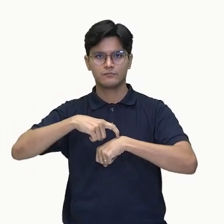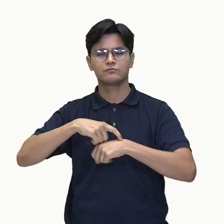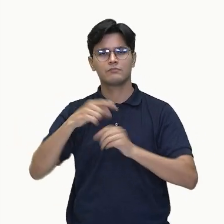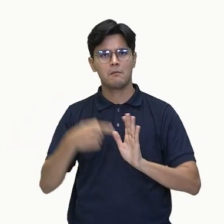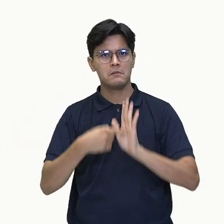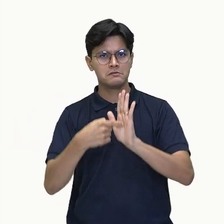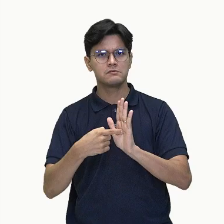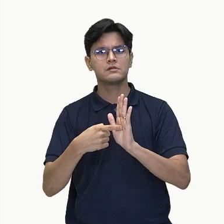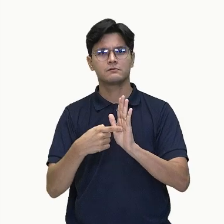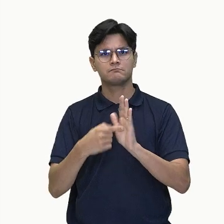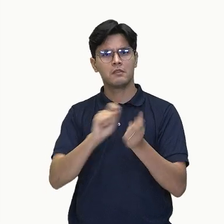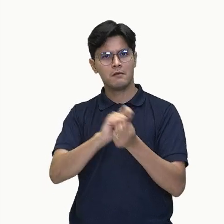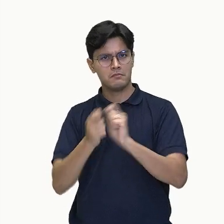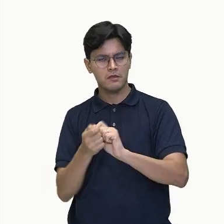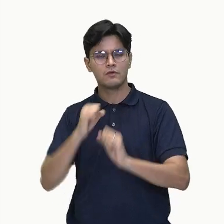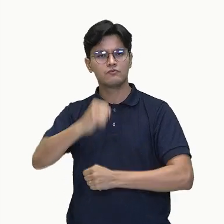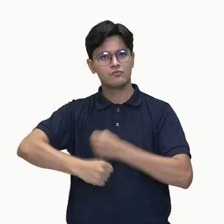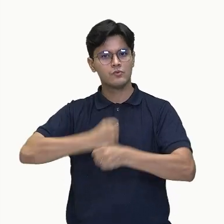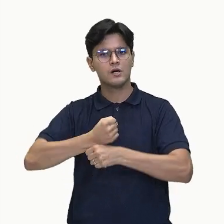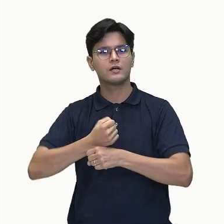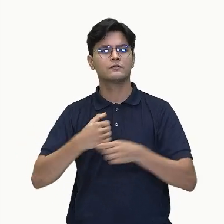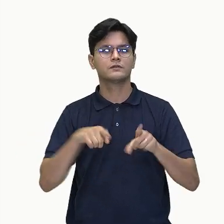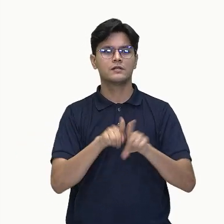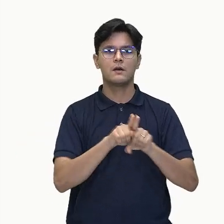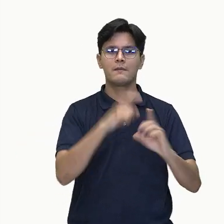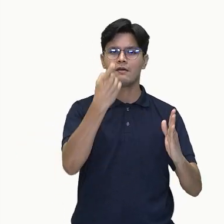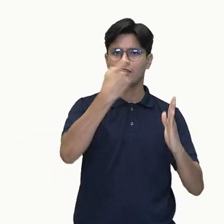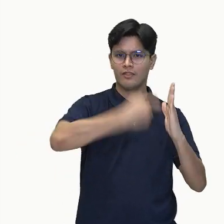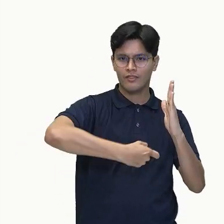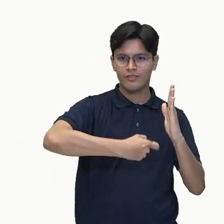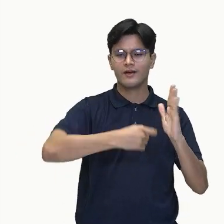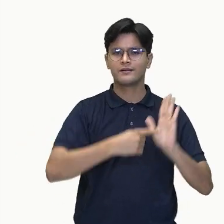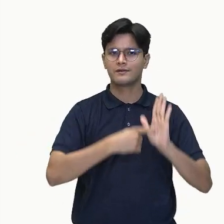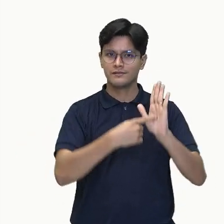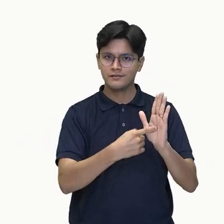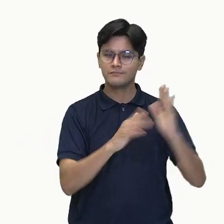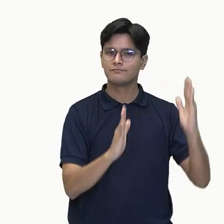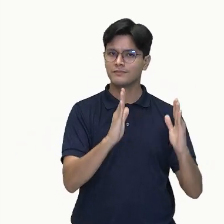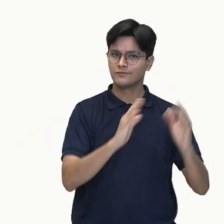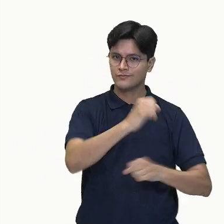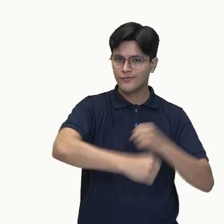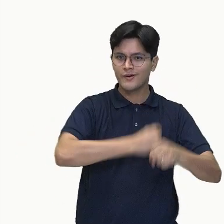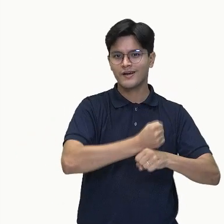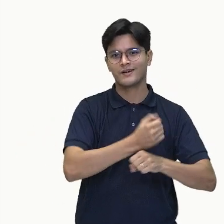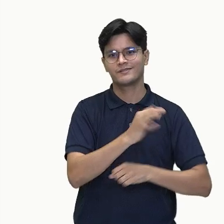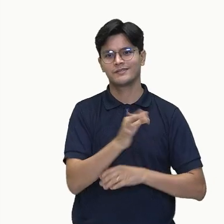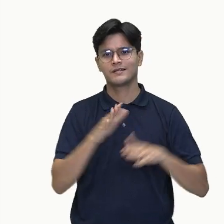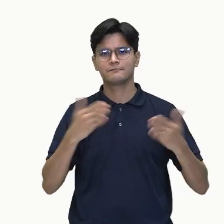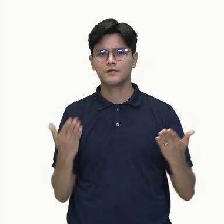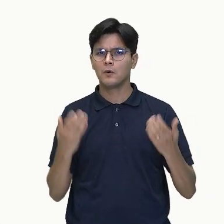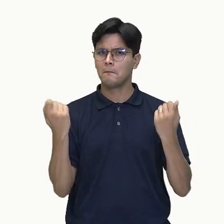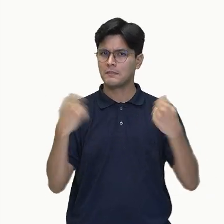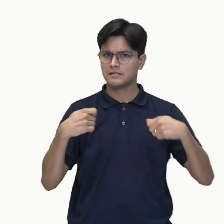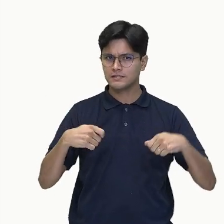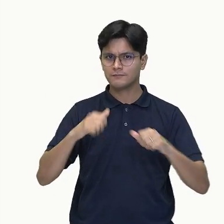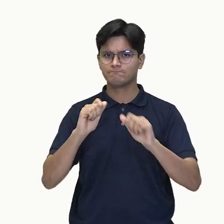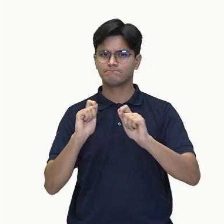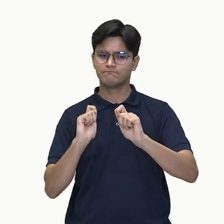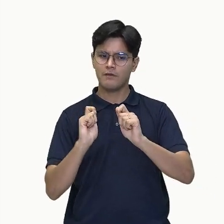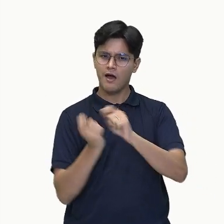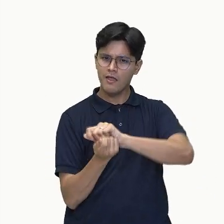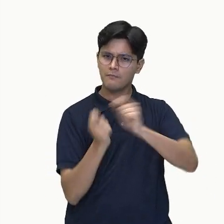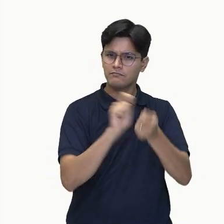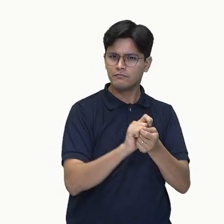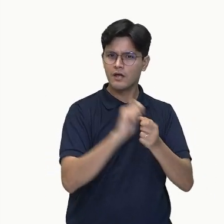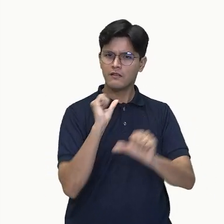Ou seja, não há a necessidade de fazer nenhuma transformação para seguirmos em frente com a questão. Então, vamos